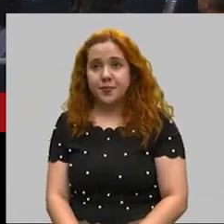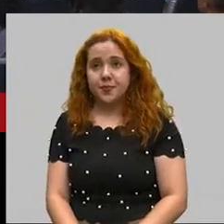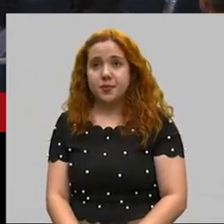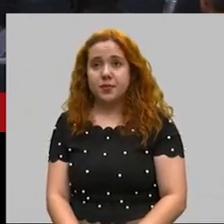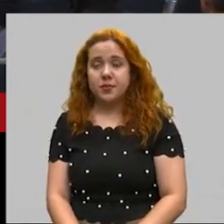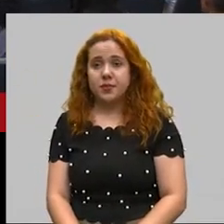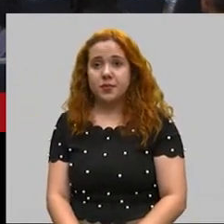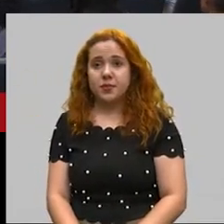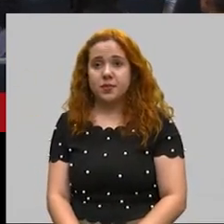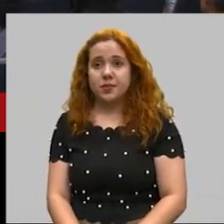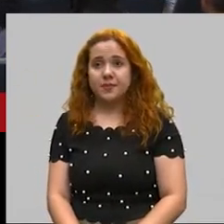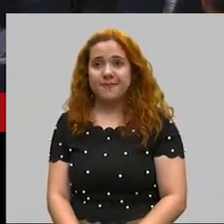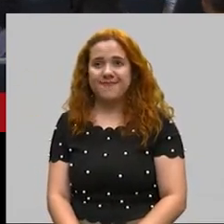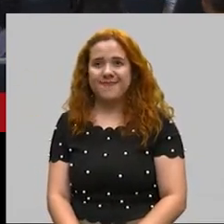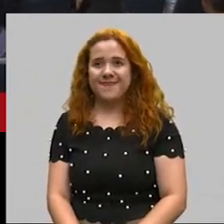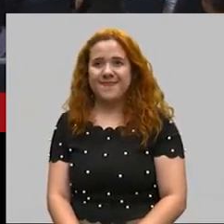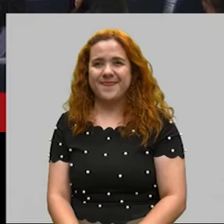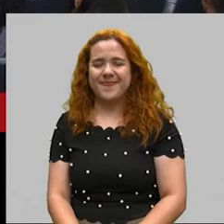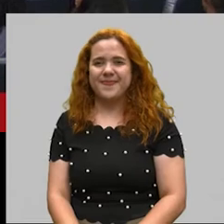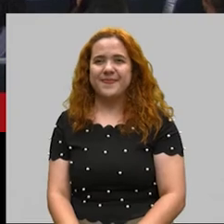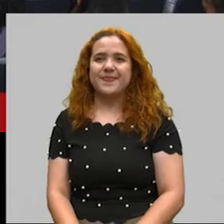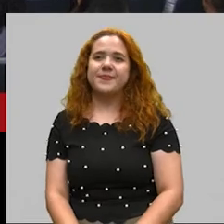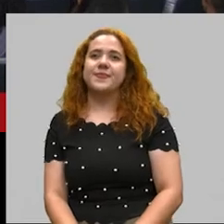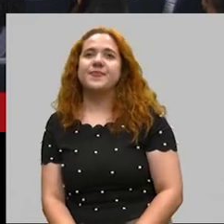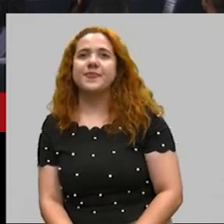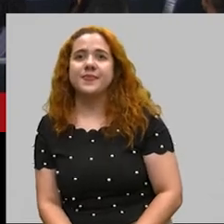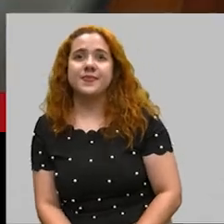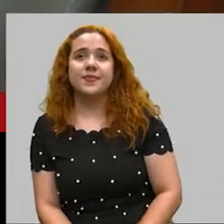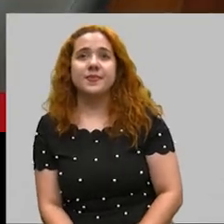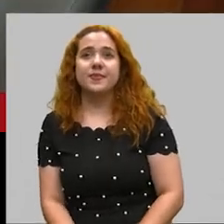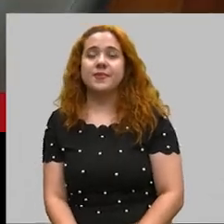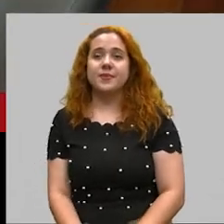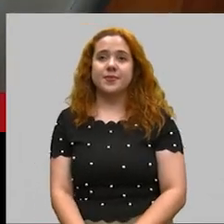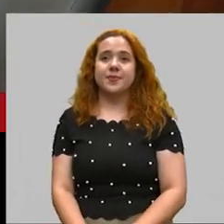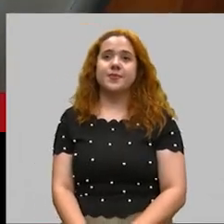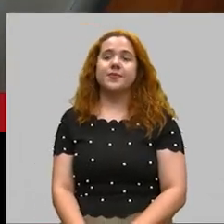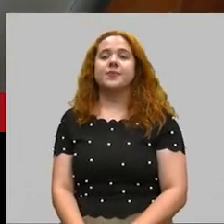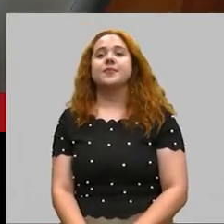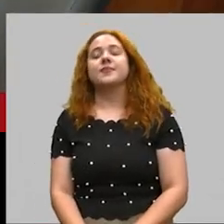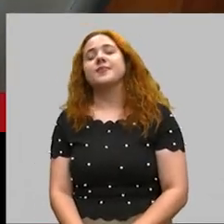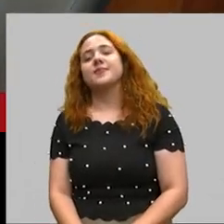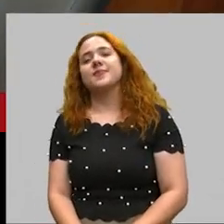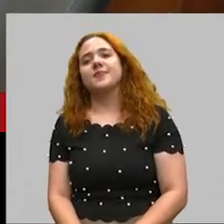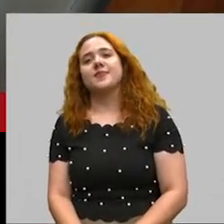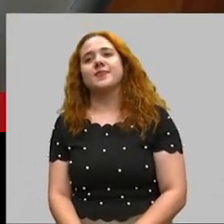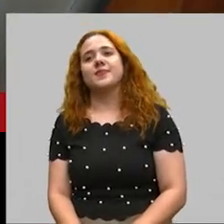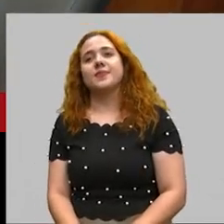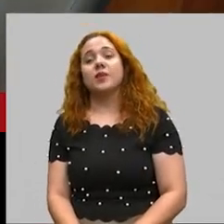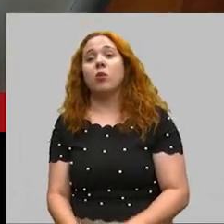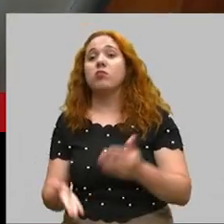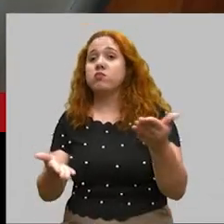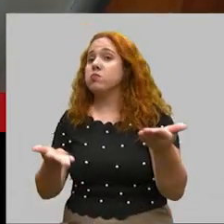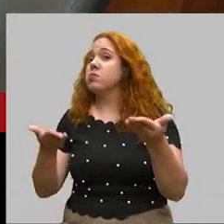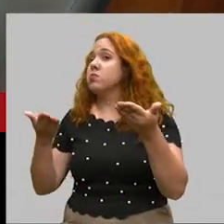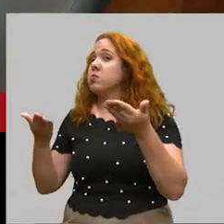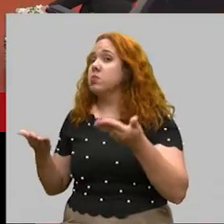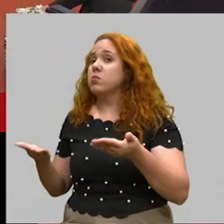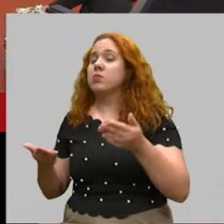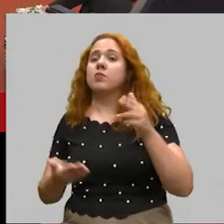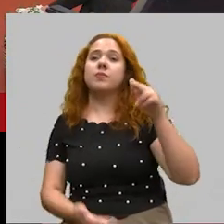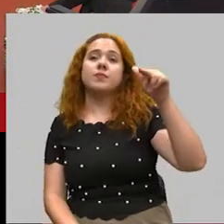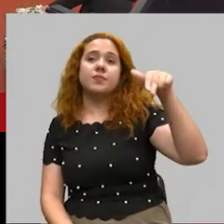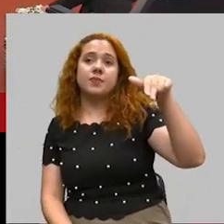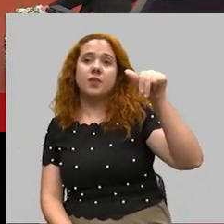agrícola Idalino Firmino seja bem-vindo Idalino convidamos também Nágela